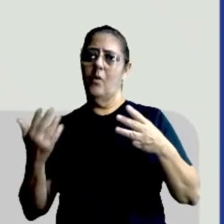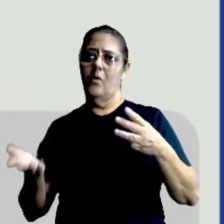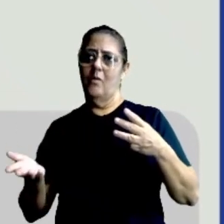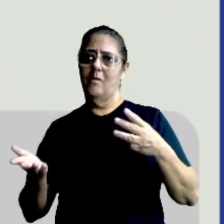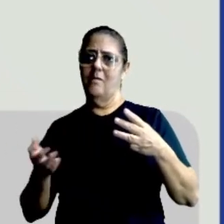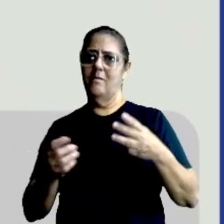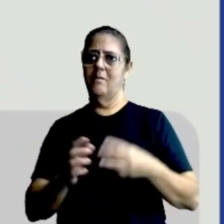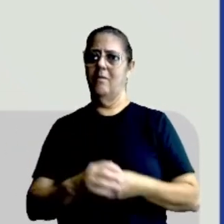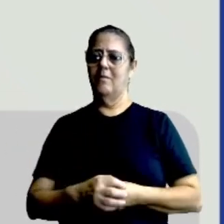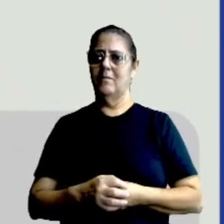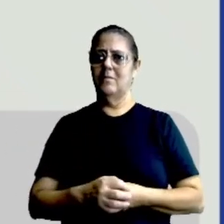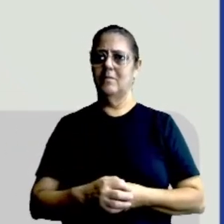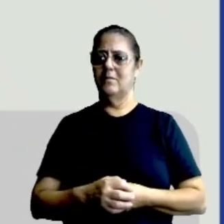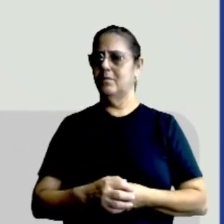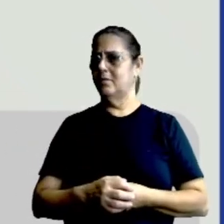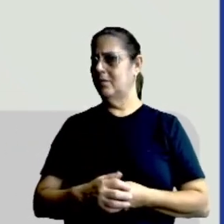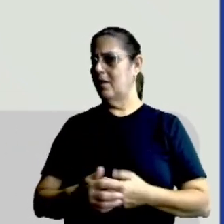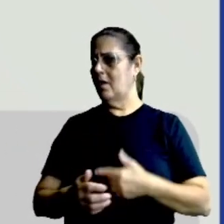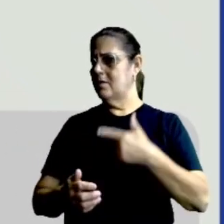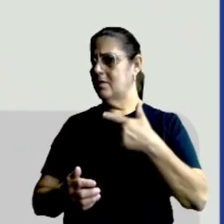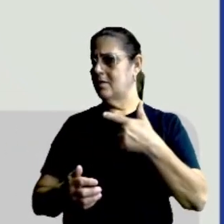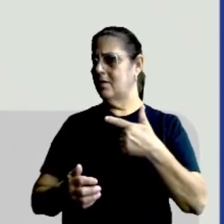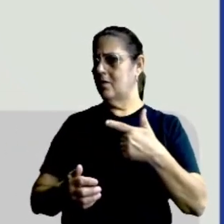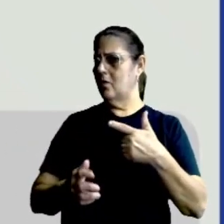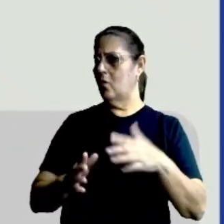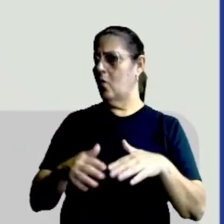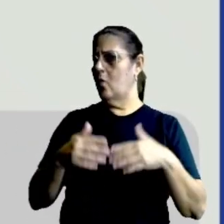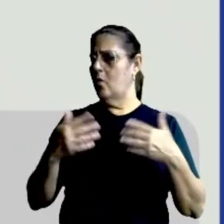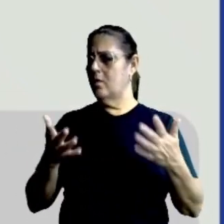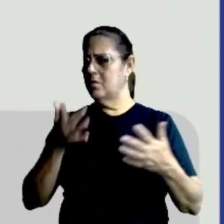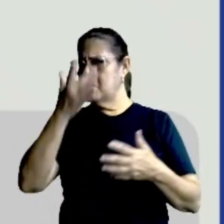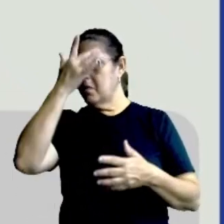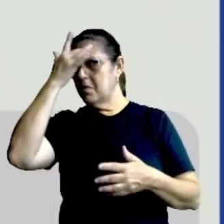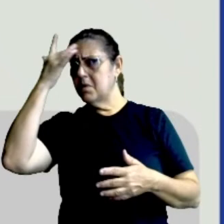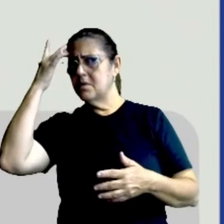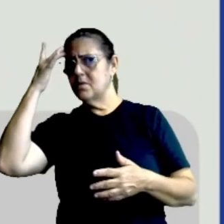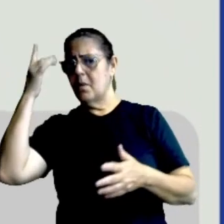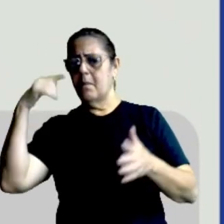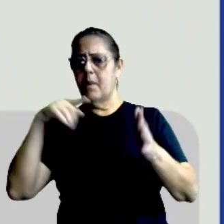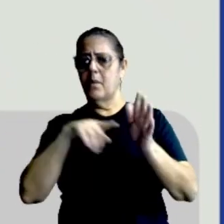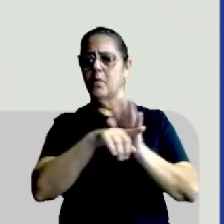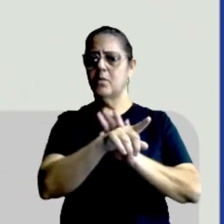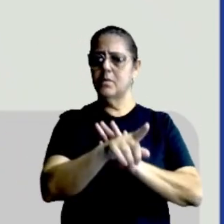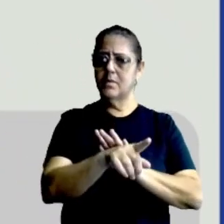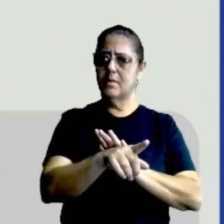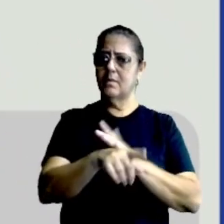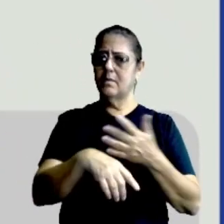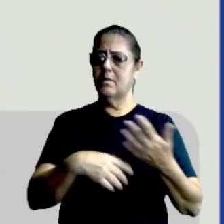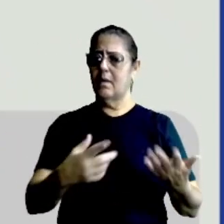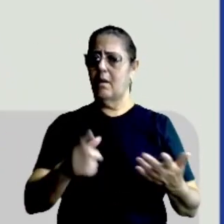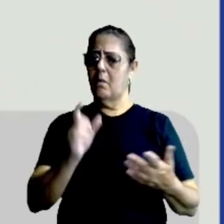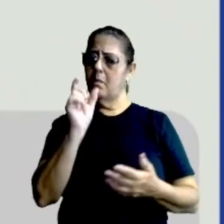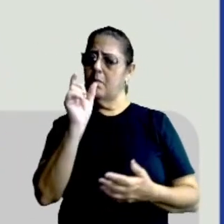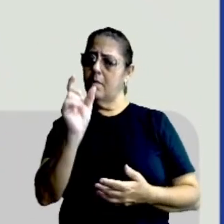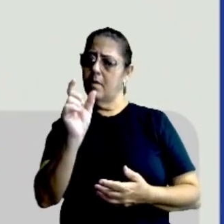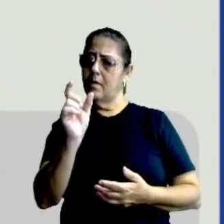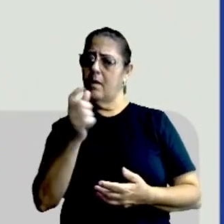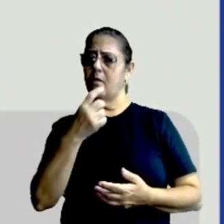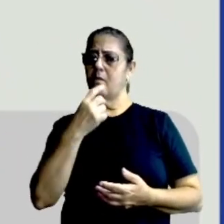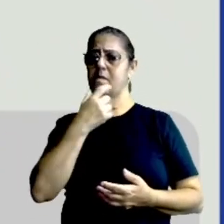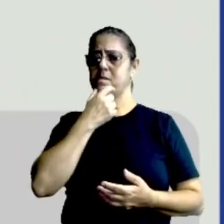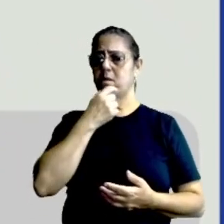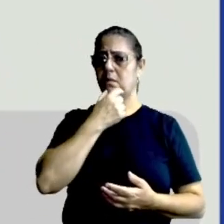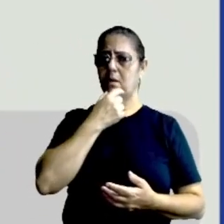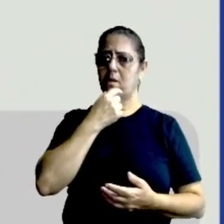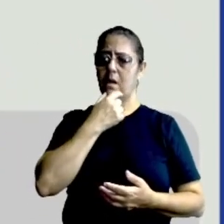door já segunda diz que alguém quer perguntar como se diz determinada a palavra em